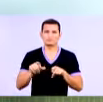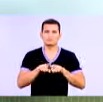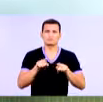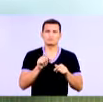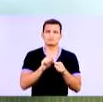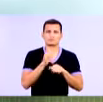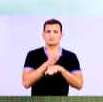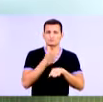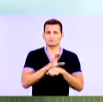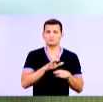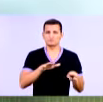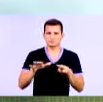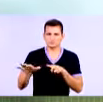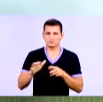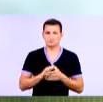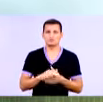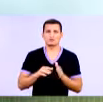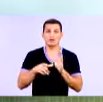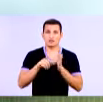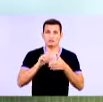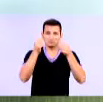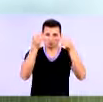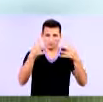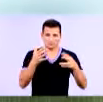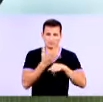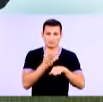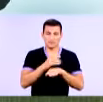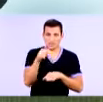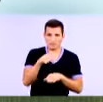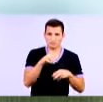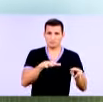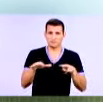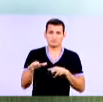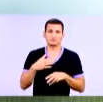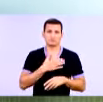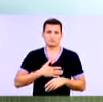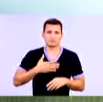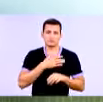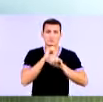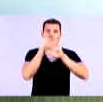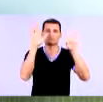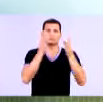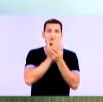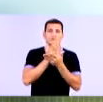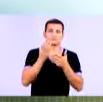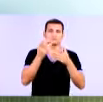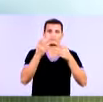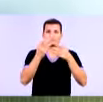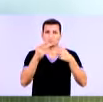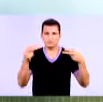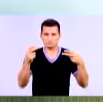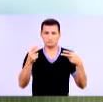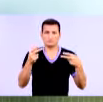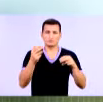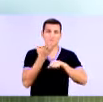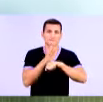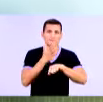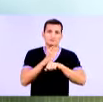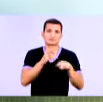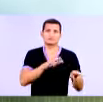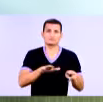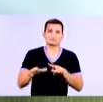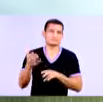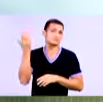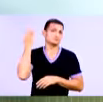da semana. Antes de eu comentar a atividade dessa semana, eu gostaria de fazer alguns esclarecimentos com relação à atividade que nós propusemos na semana passada